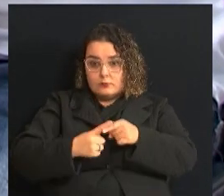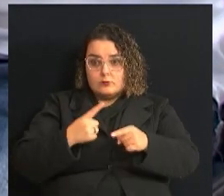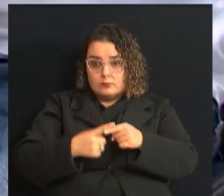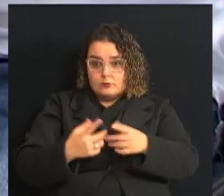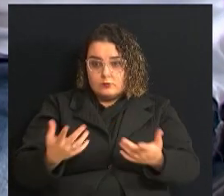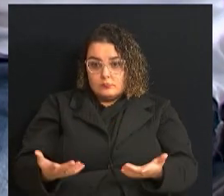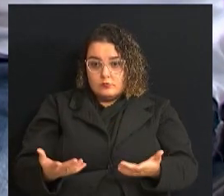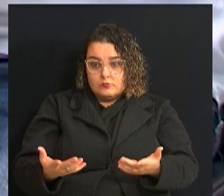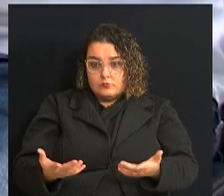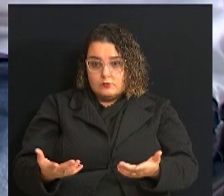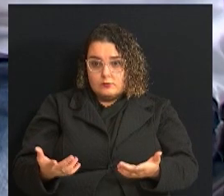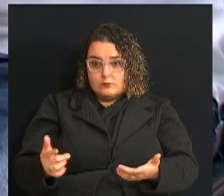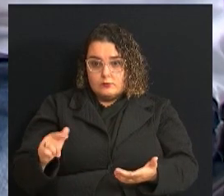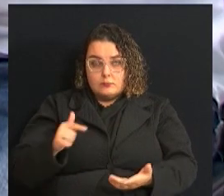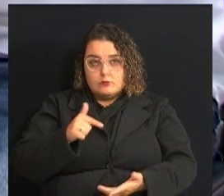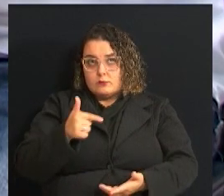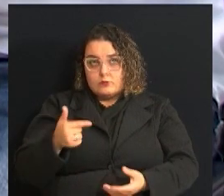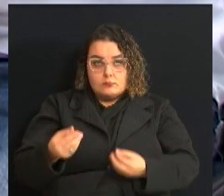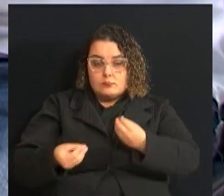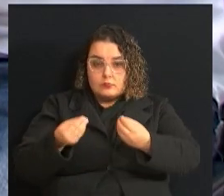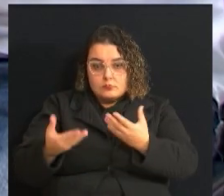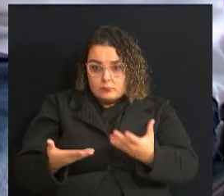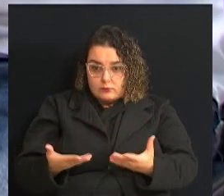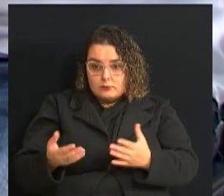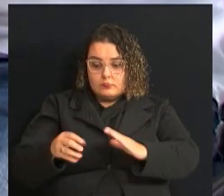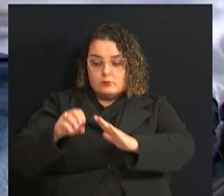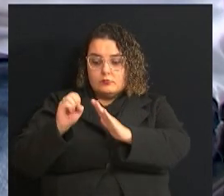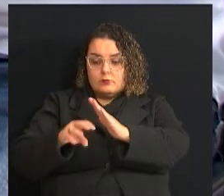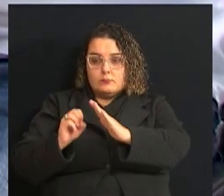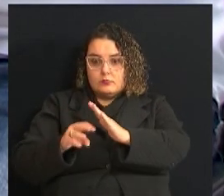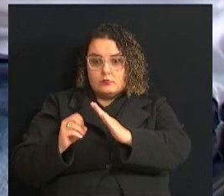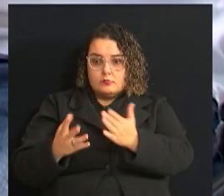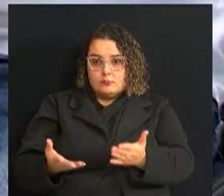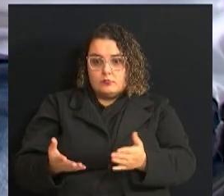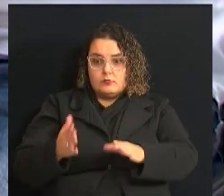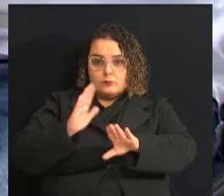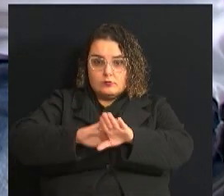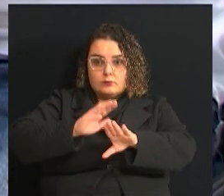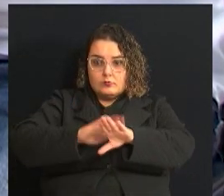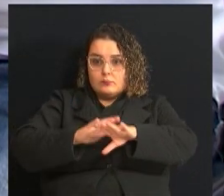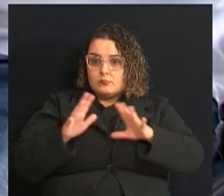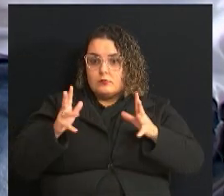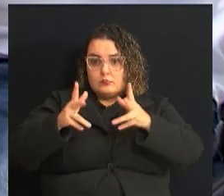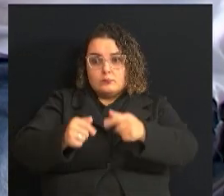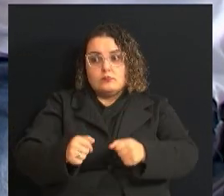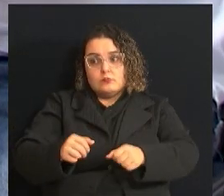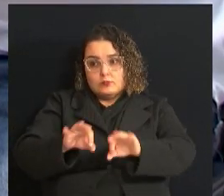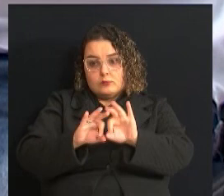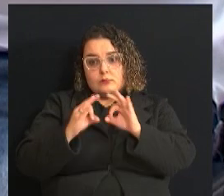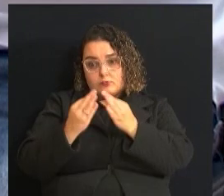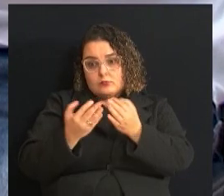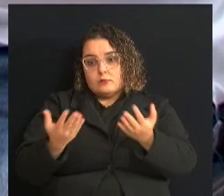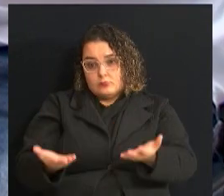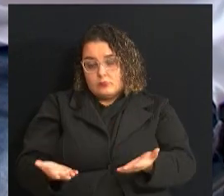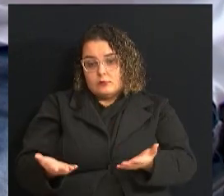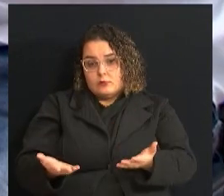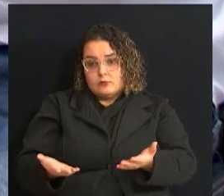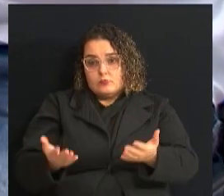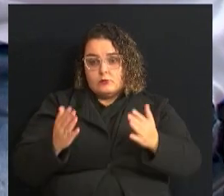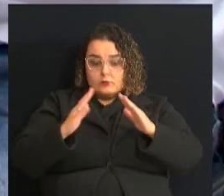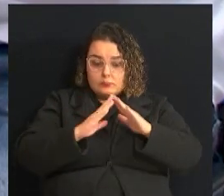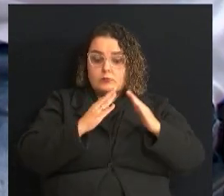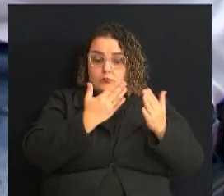é possível que a educação domiciliar seja praticada por todas as famílias. Né? Então, se a escola